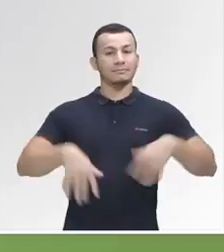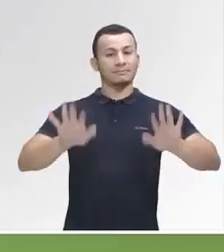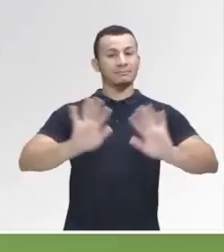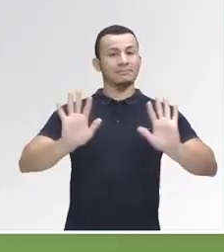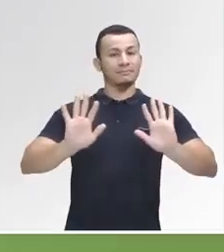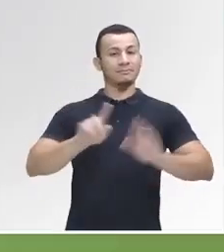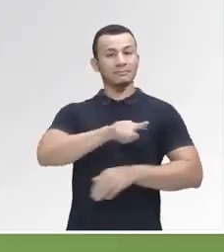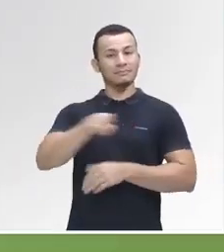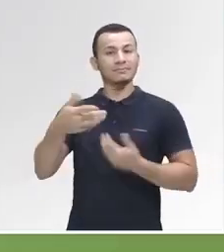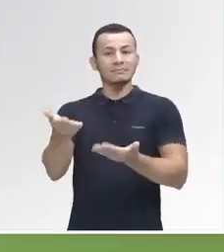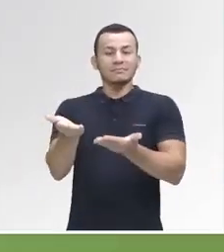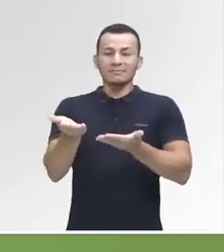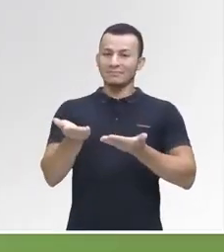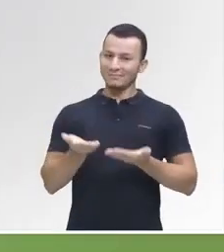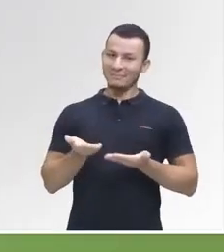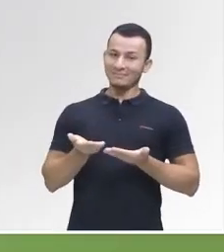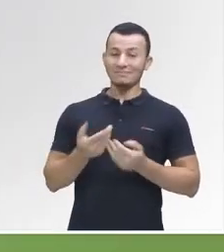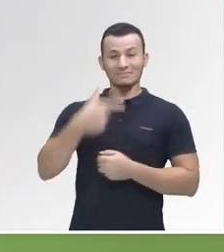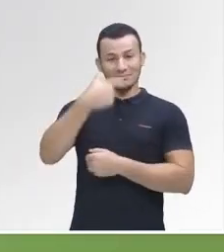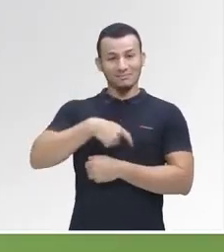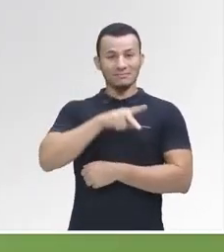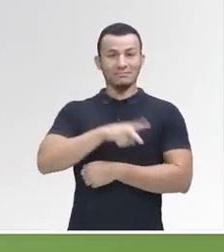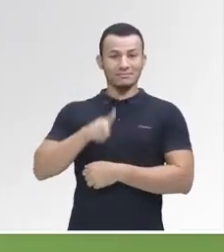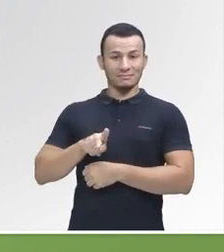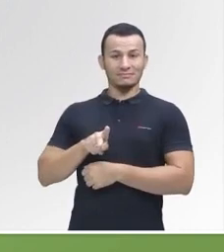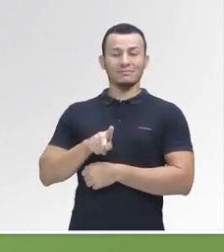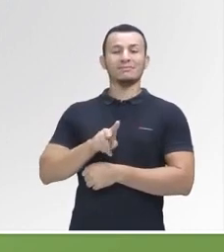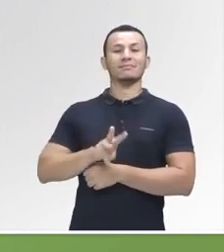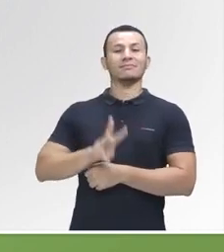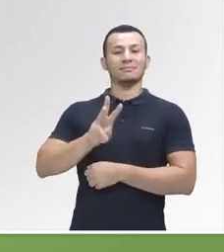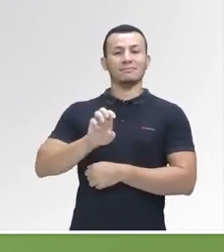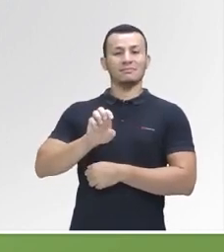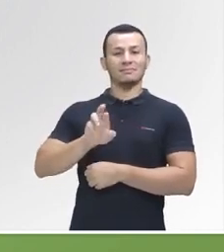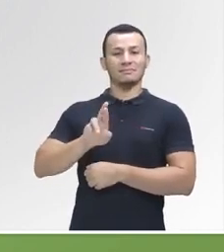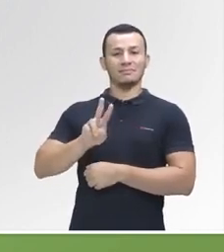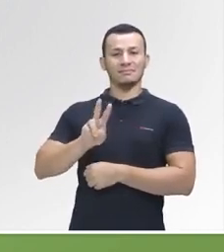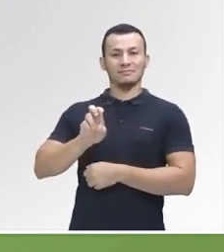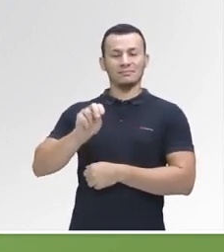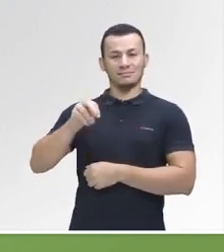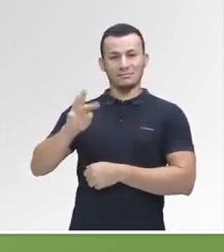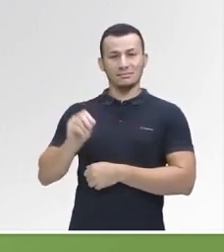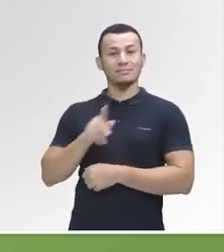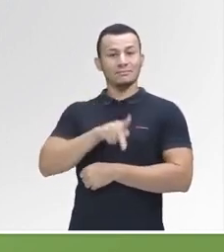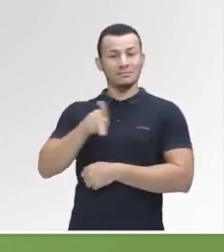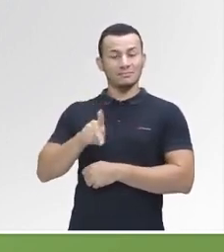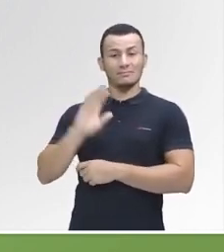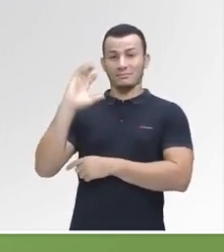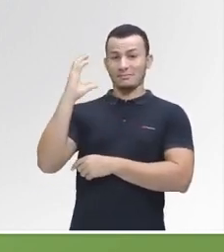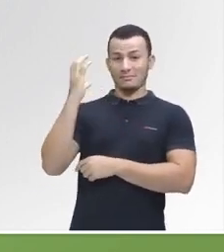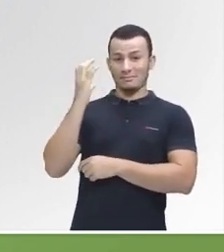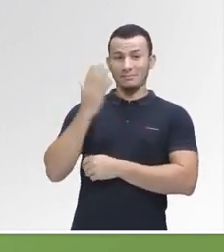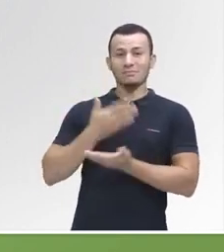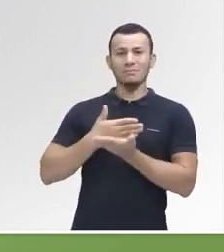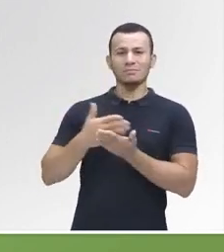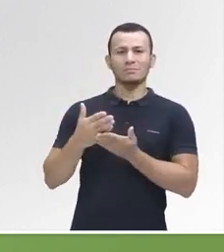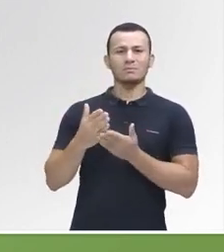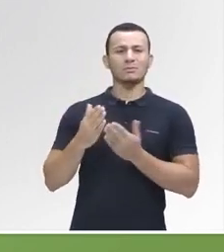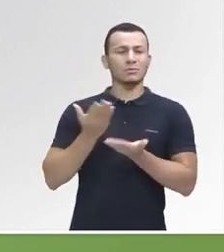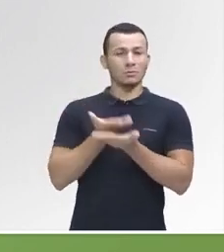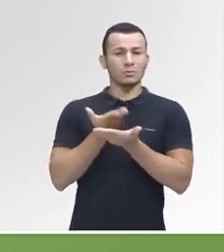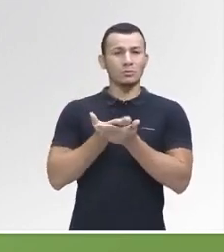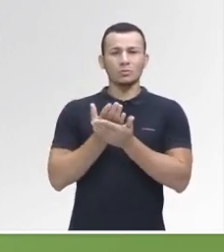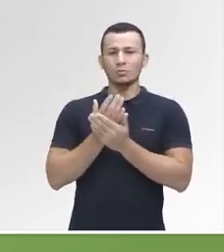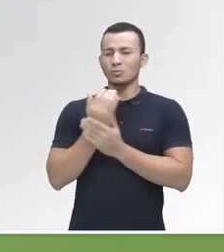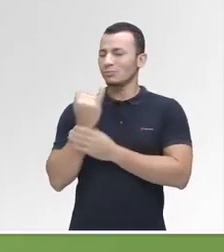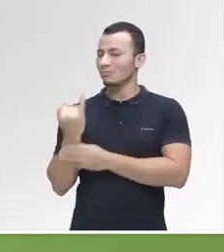Olá, sejam bem-vindos. Eu sou o Everton, professor de ciências, e nós vamos começar mais uma aula interessantíssima.